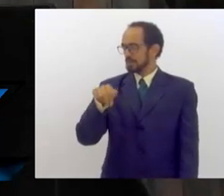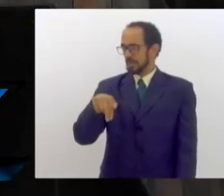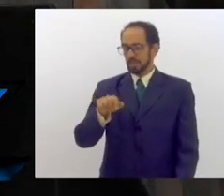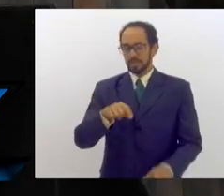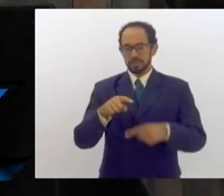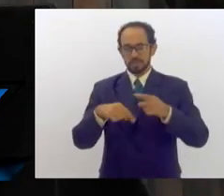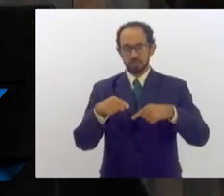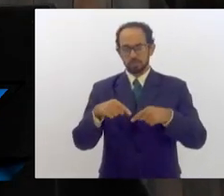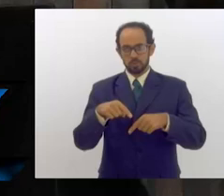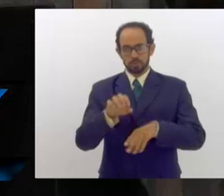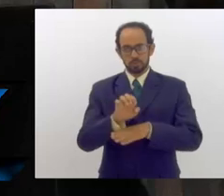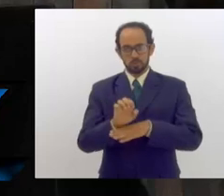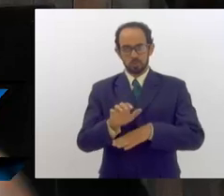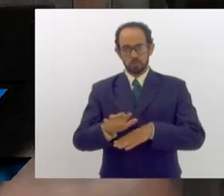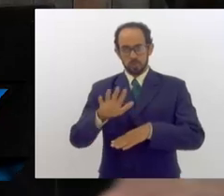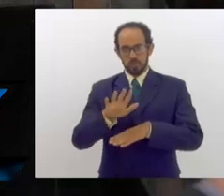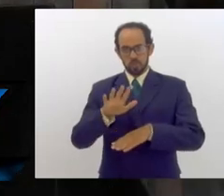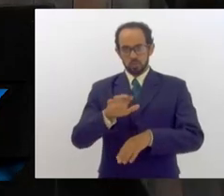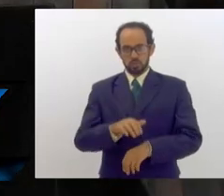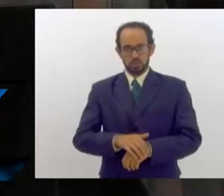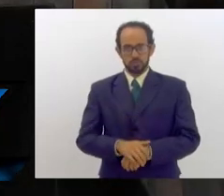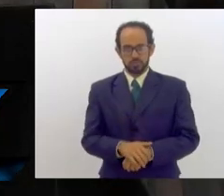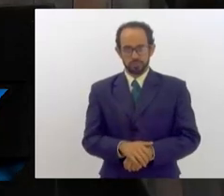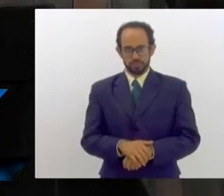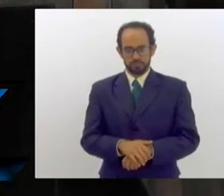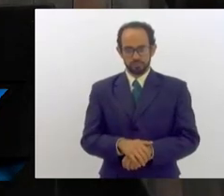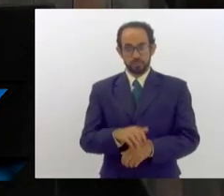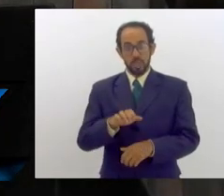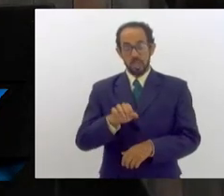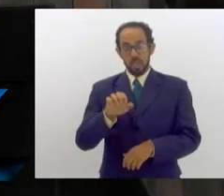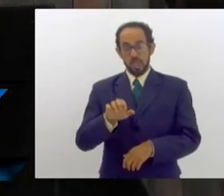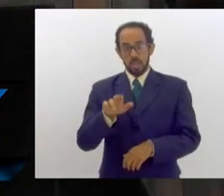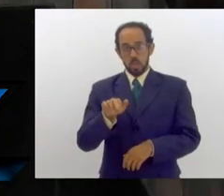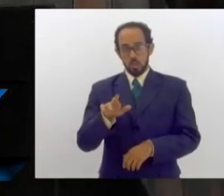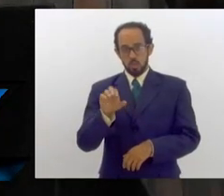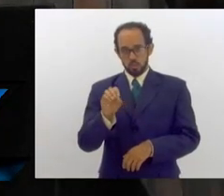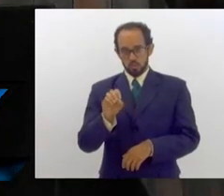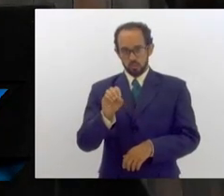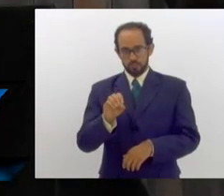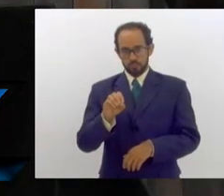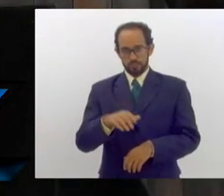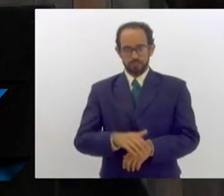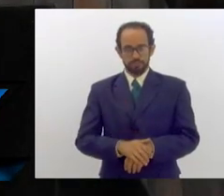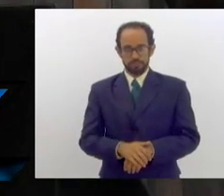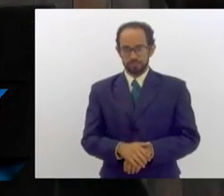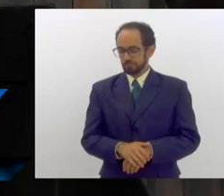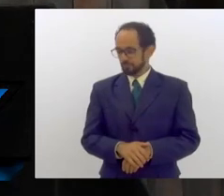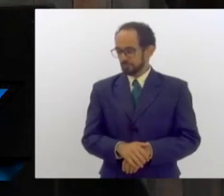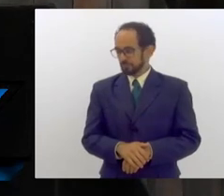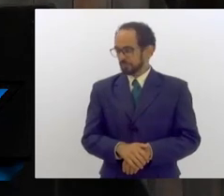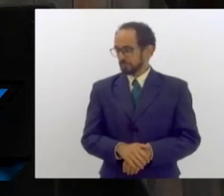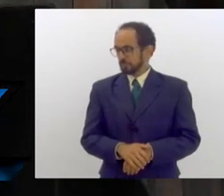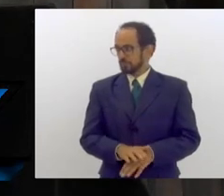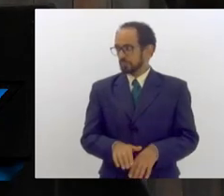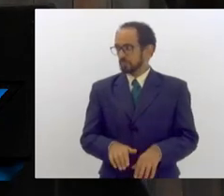Euro enquanto o salário do trabalhador